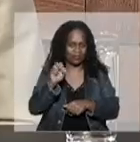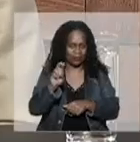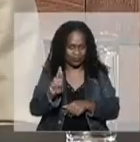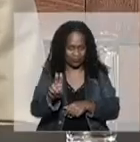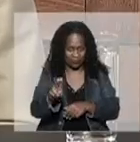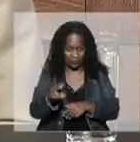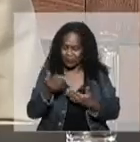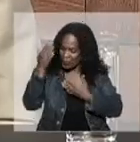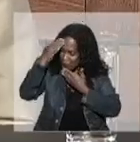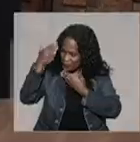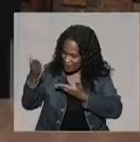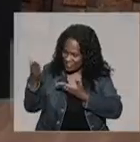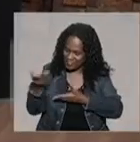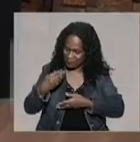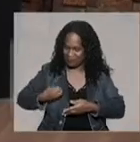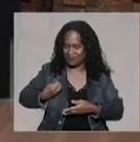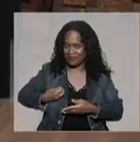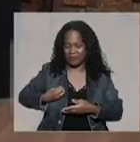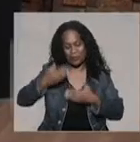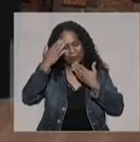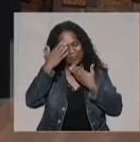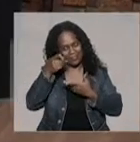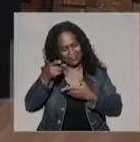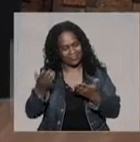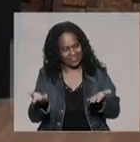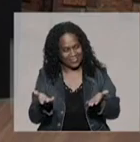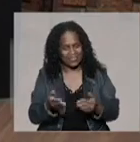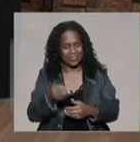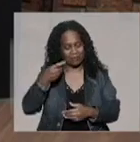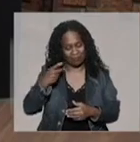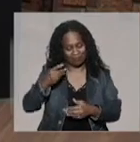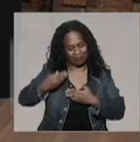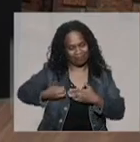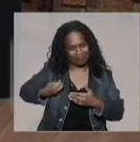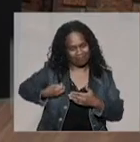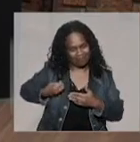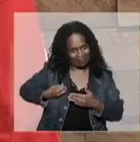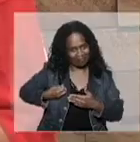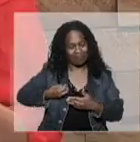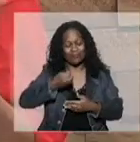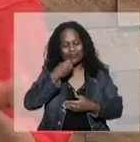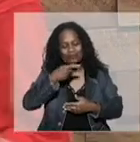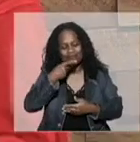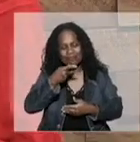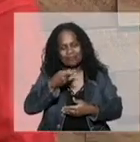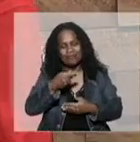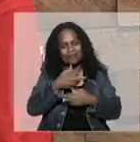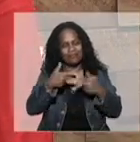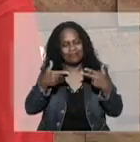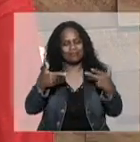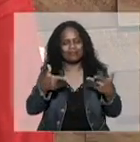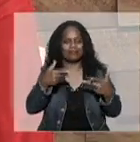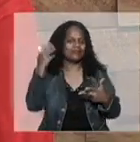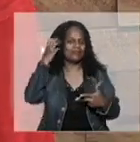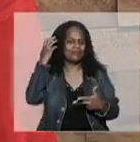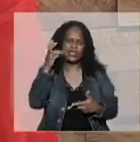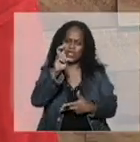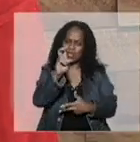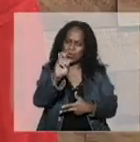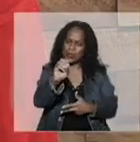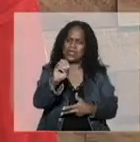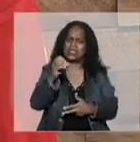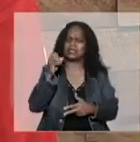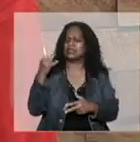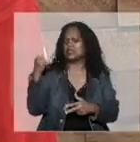Mansur. Fernando, obrigado pela presença. Obrigado, Rogério, pelo convite. Eu que agradeço a sua presença para contar essas boas histórias que nós temos da rádio. São